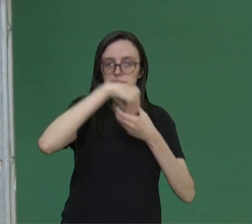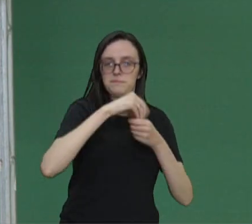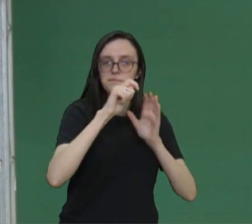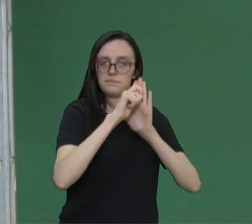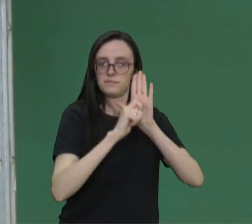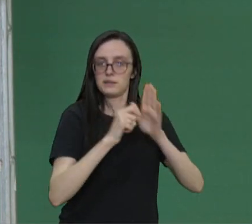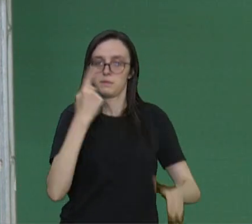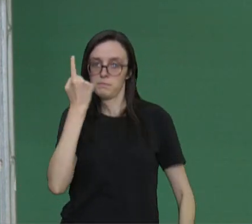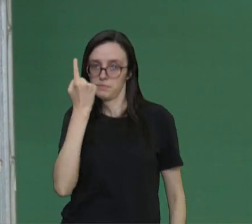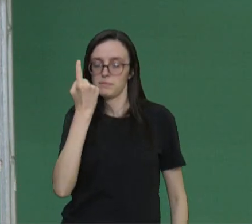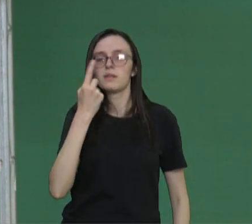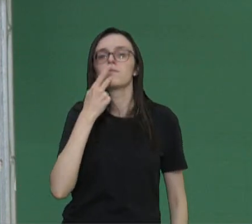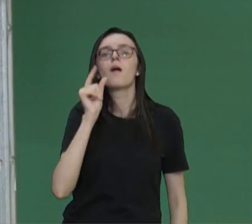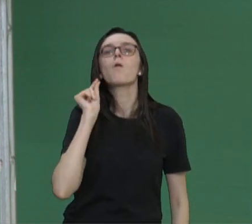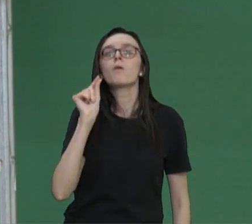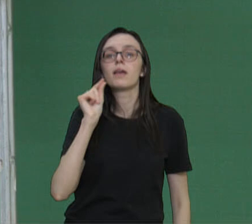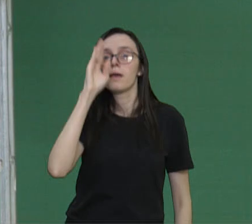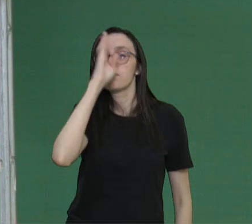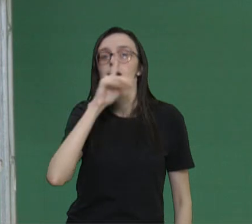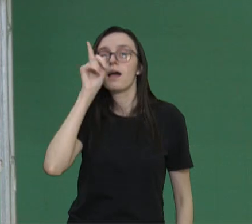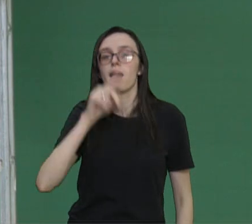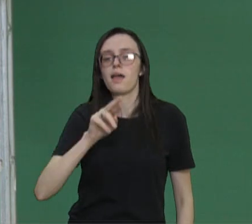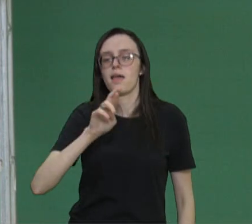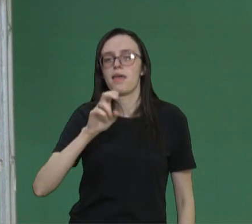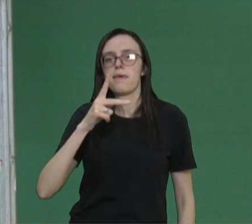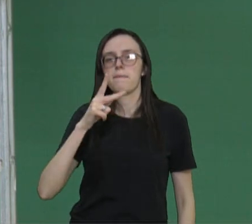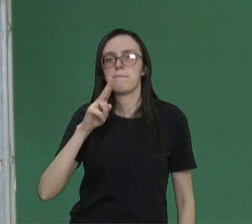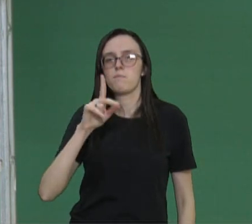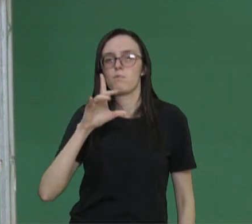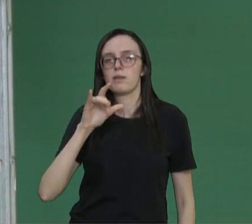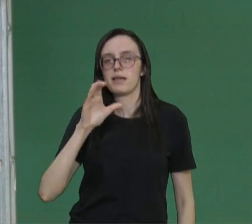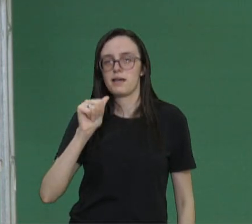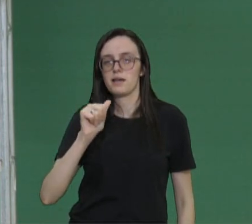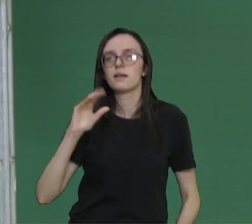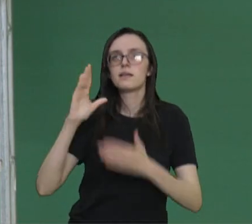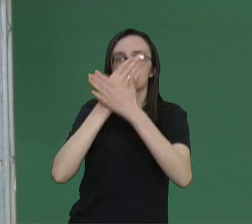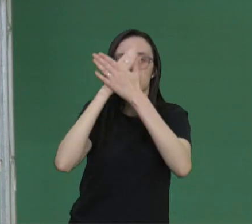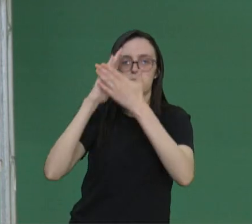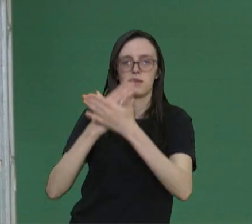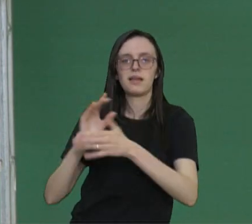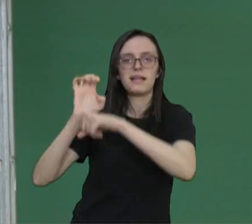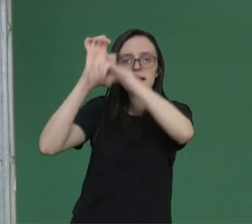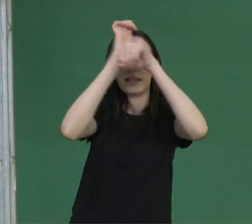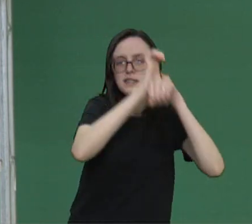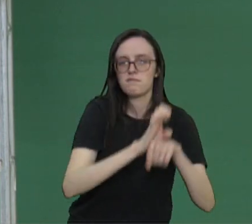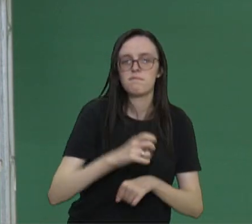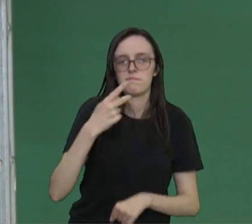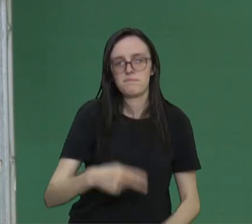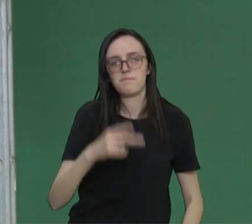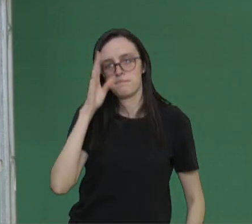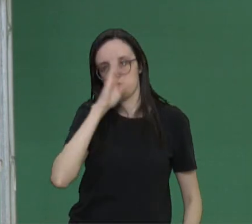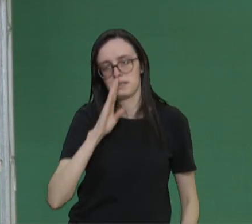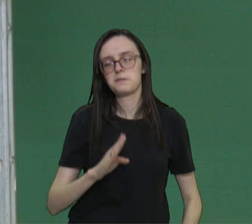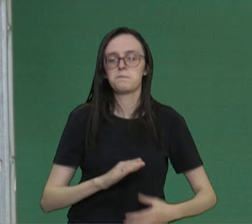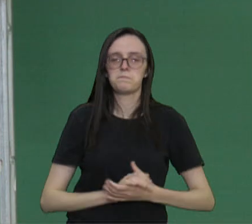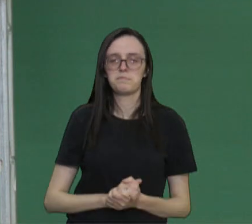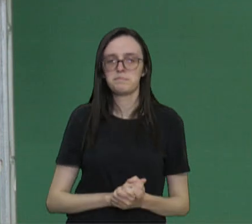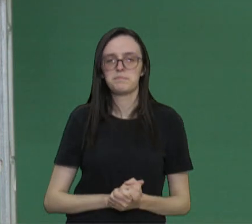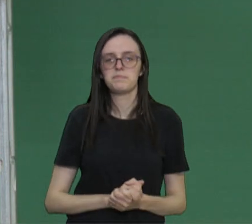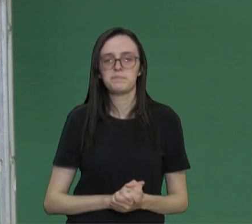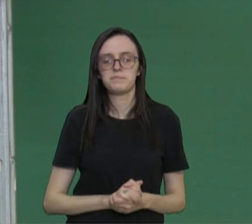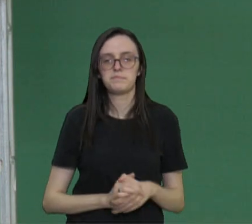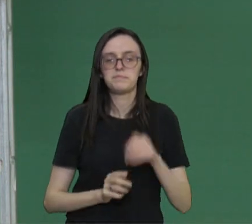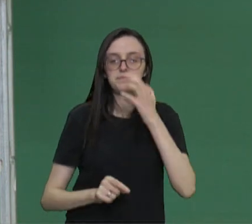Brasil, ele é uma república, né, federativa, então chama-se República Federativa do Brasil,